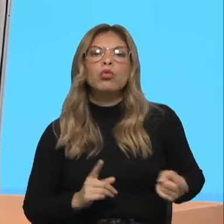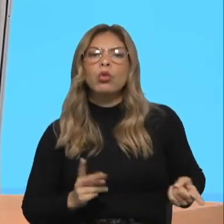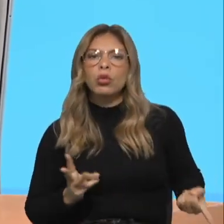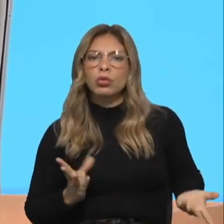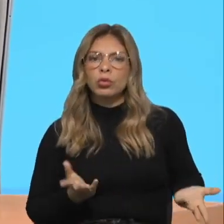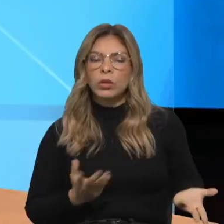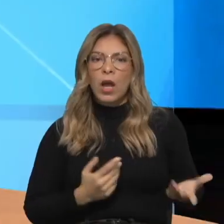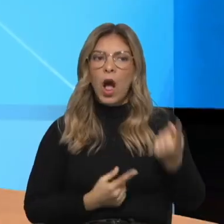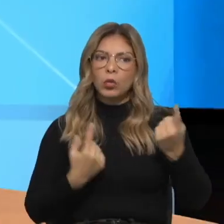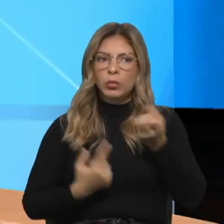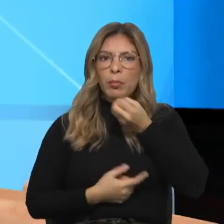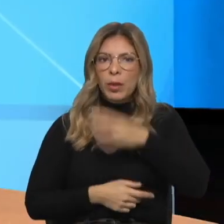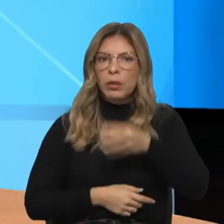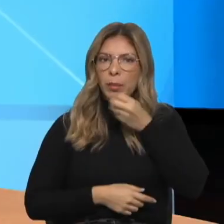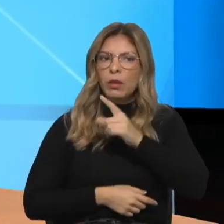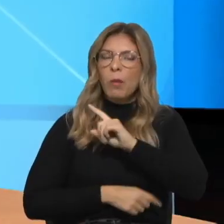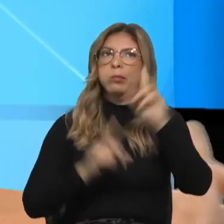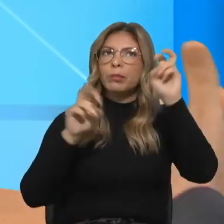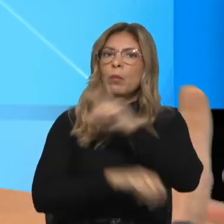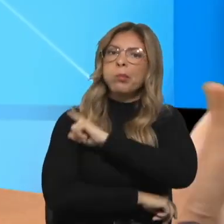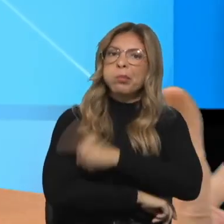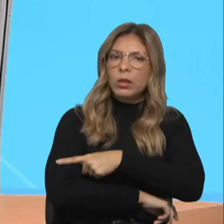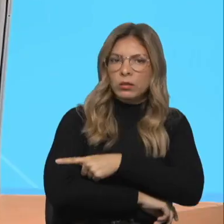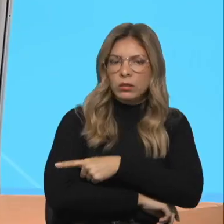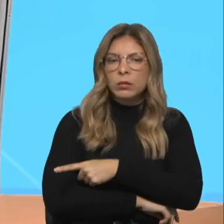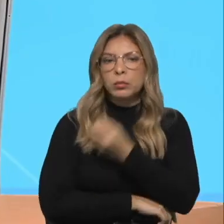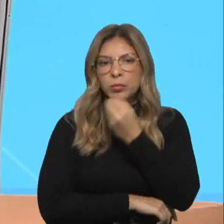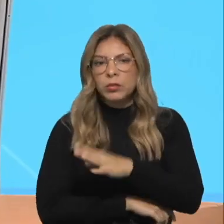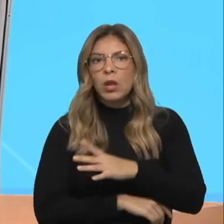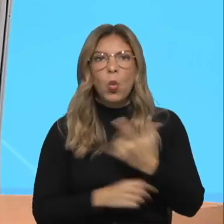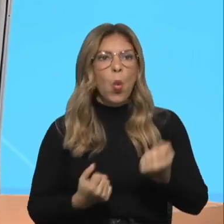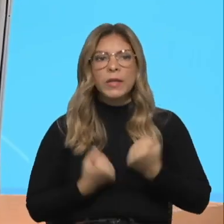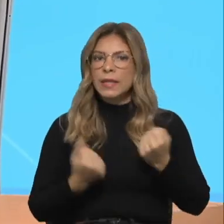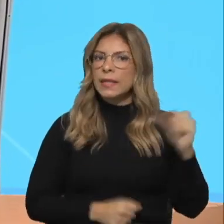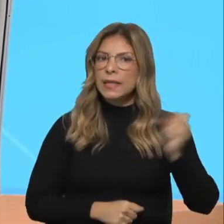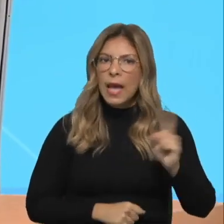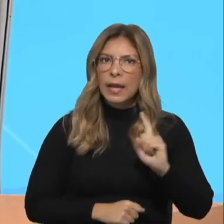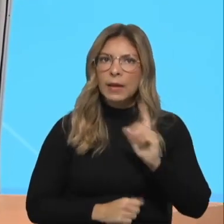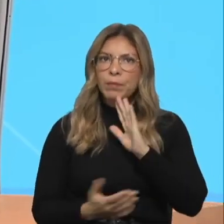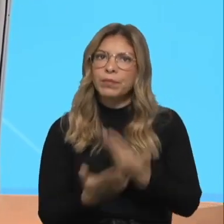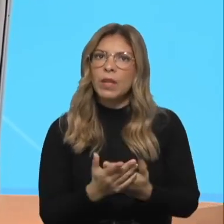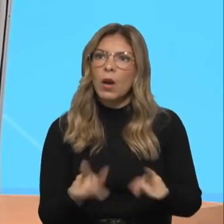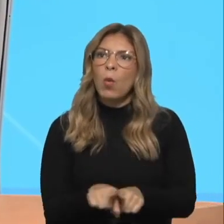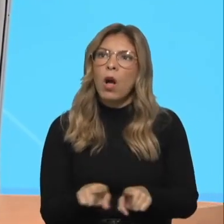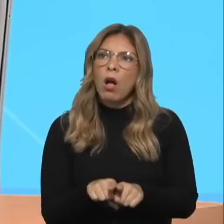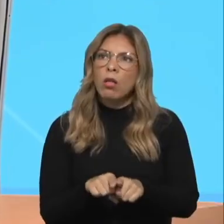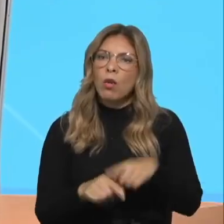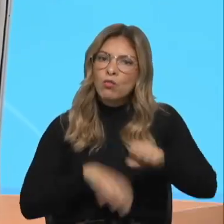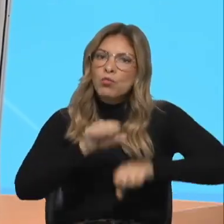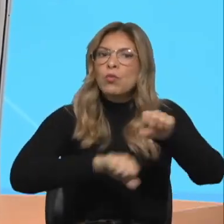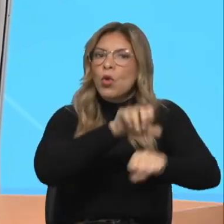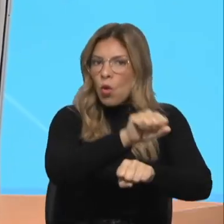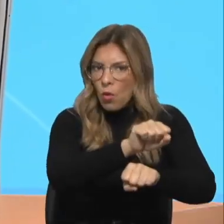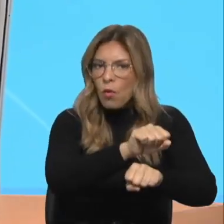força. Corresponderam a um determinado momento da Igreja, então eram capazes de dar forma a essa força